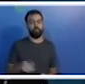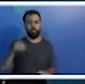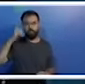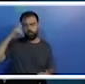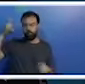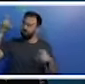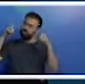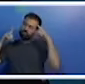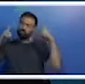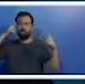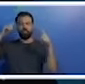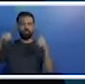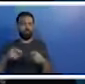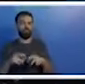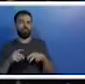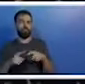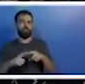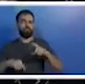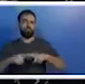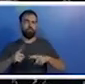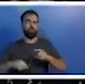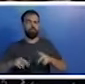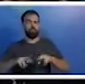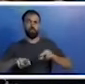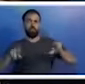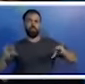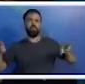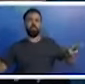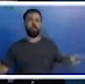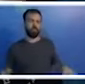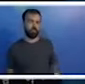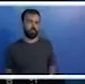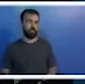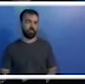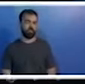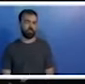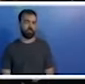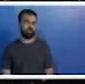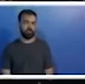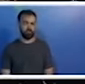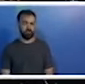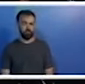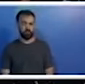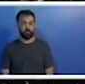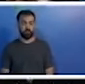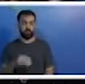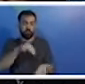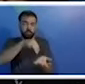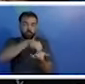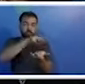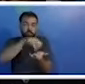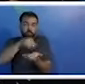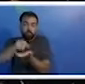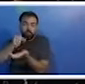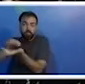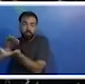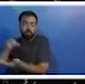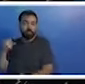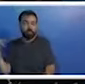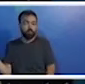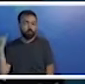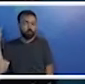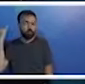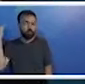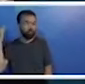meios de comunicação os meios de transporte E tantas outras que nós vamos estudar mais à frente e como as mensagens são importantes